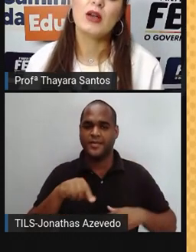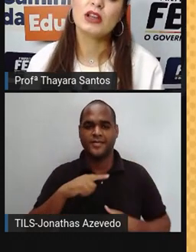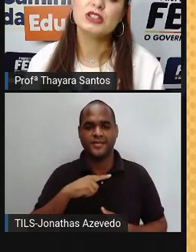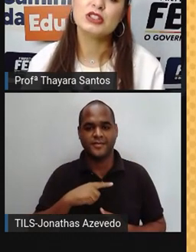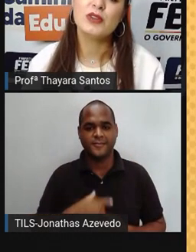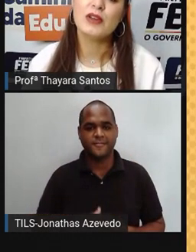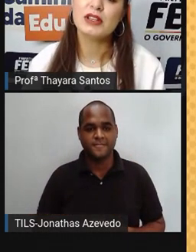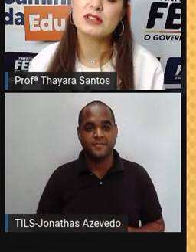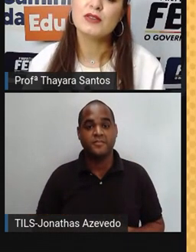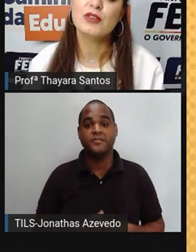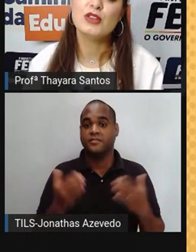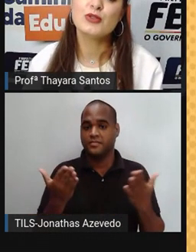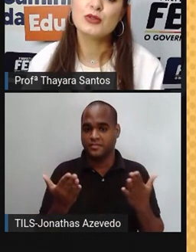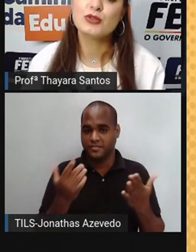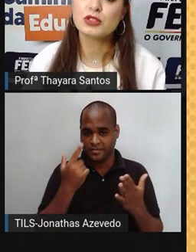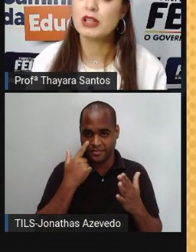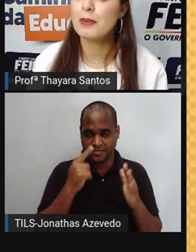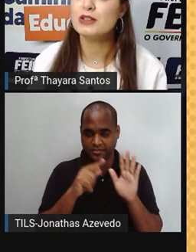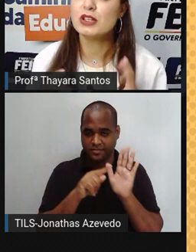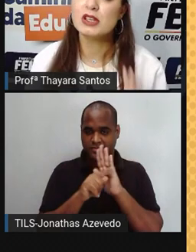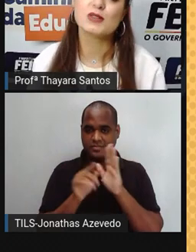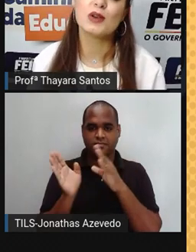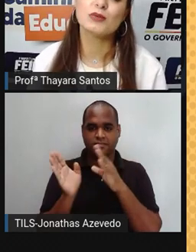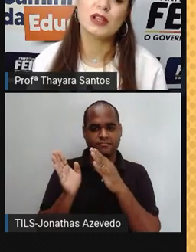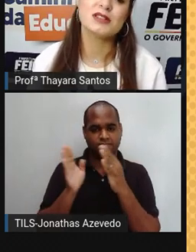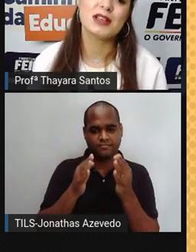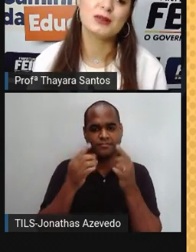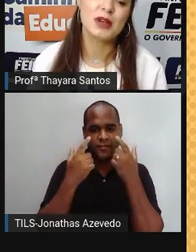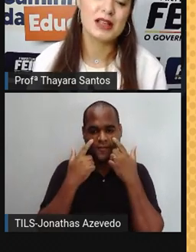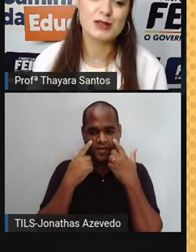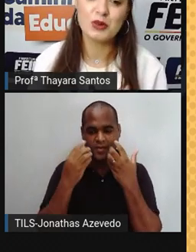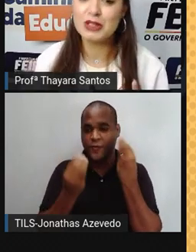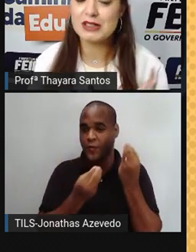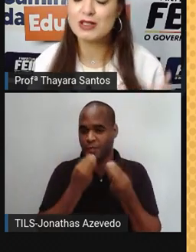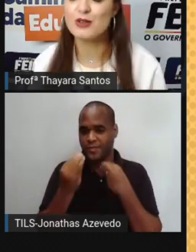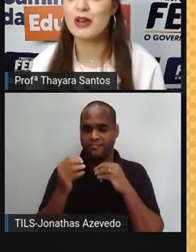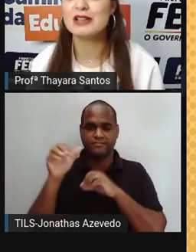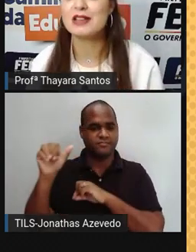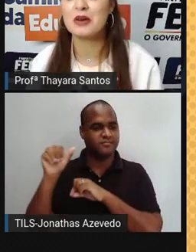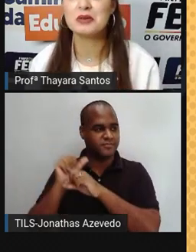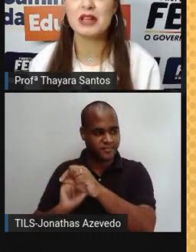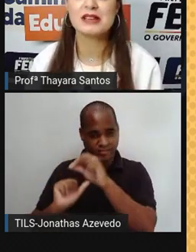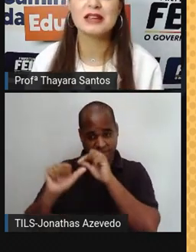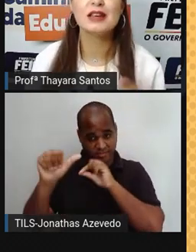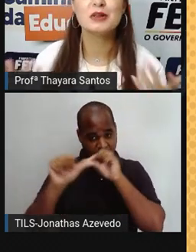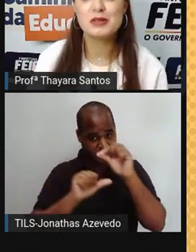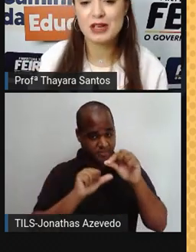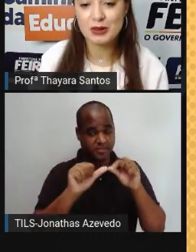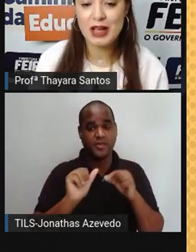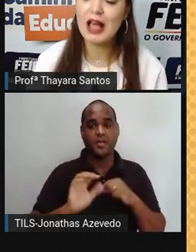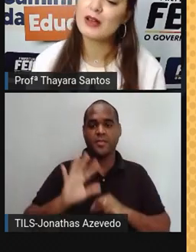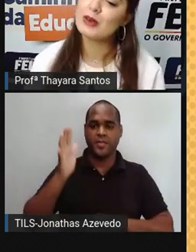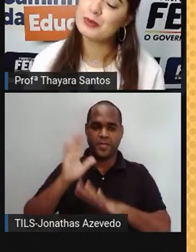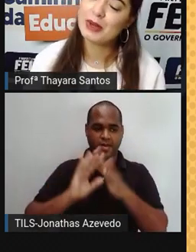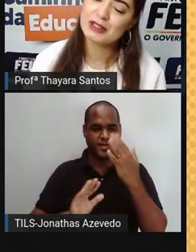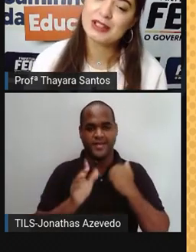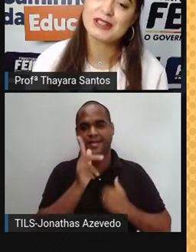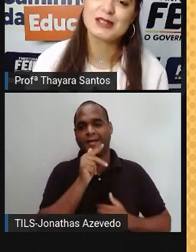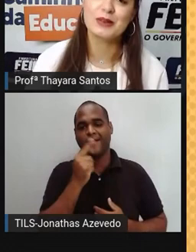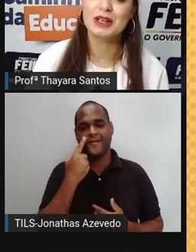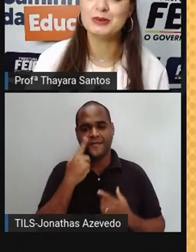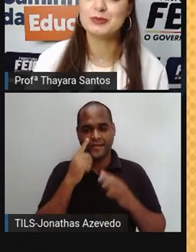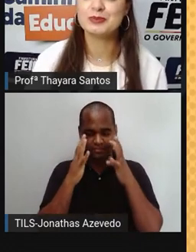agora a gente vai ver nesse vídeo justamente isso acontecendo essas mudanças de Fases que acontecem no ciclo da água